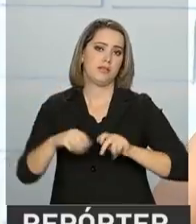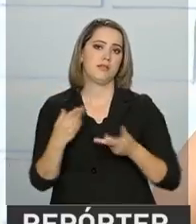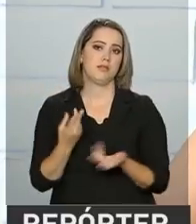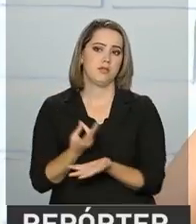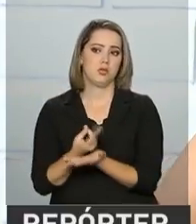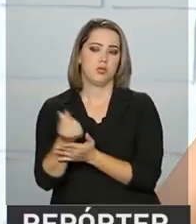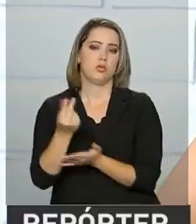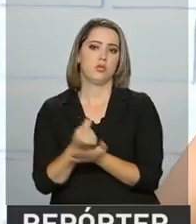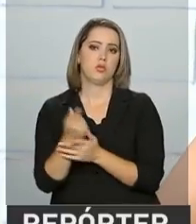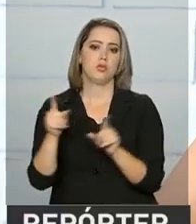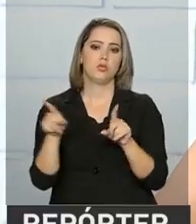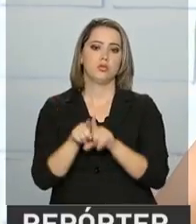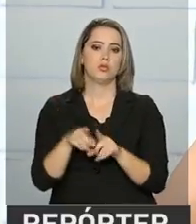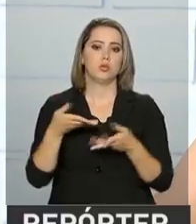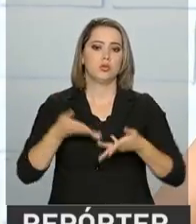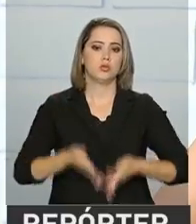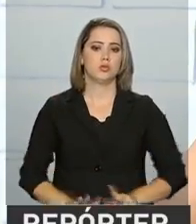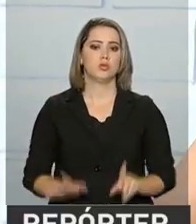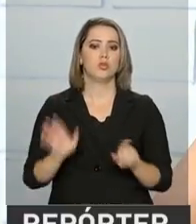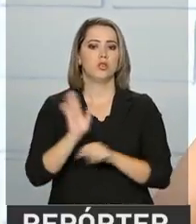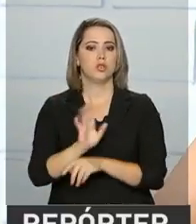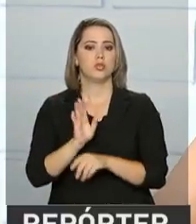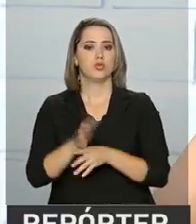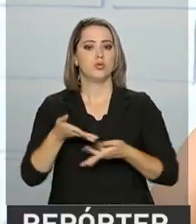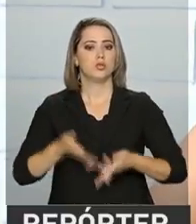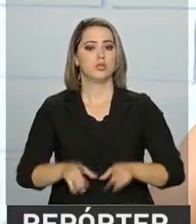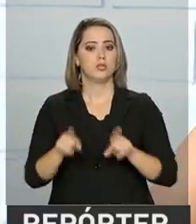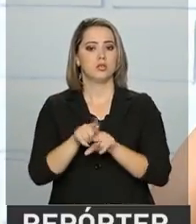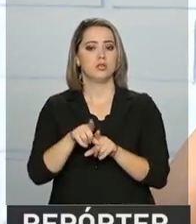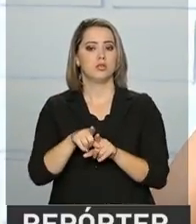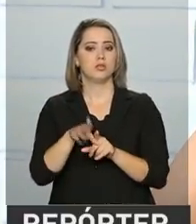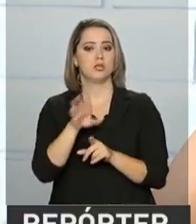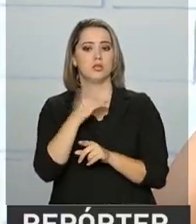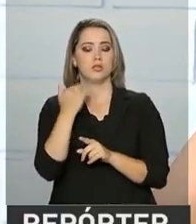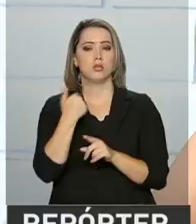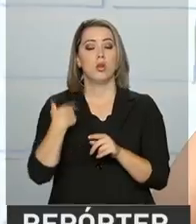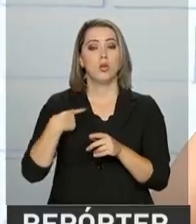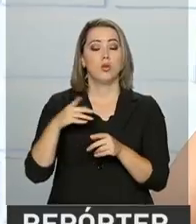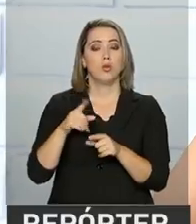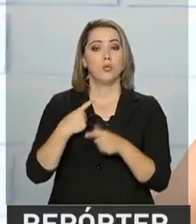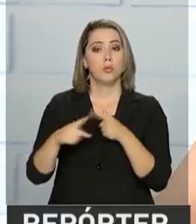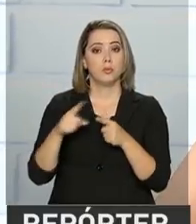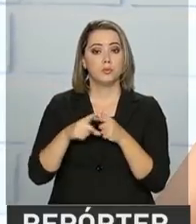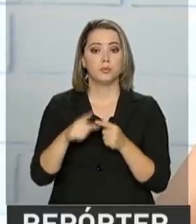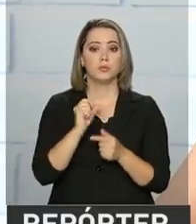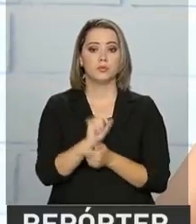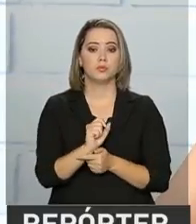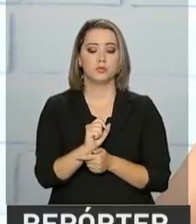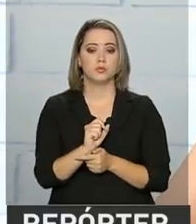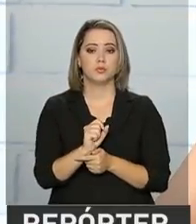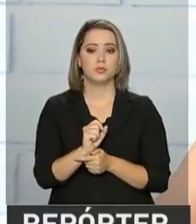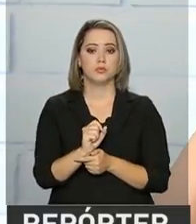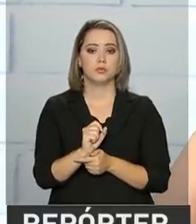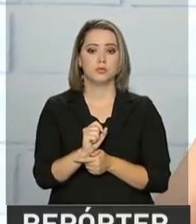atualmente é uma finalidade em si por morte tendo alcir vulnerabilidade e